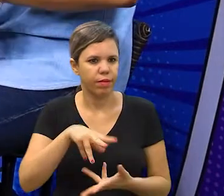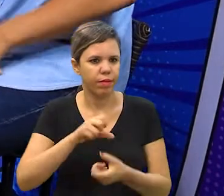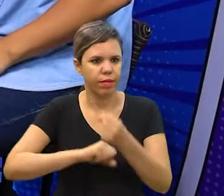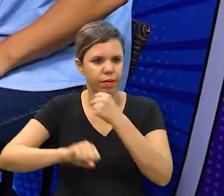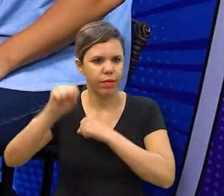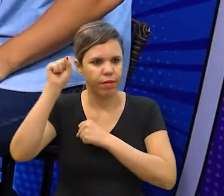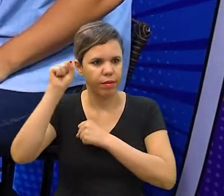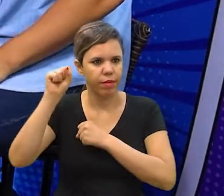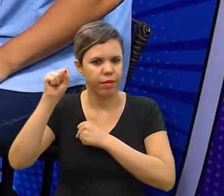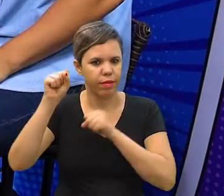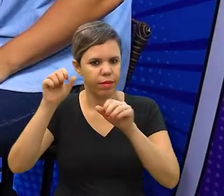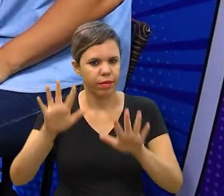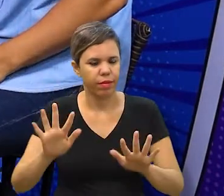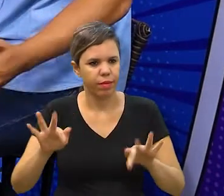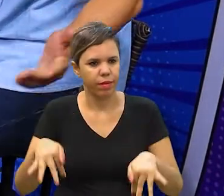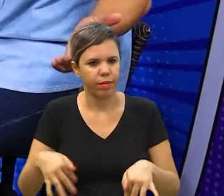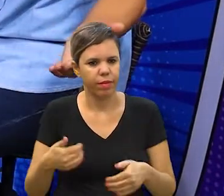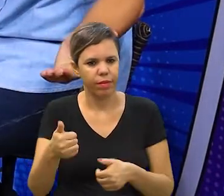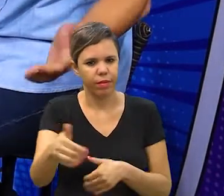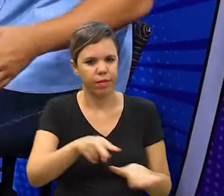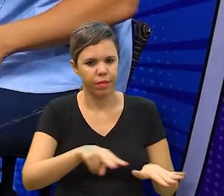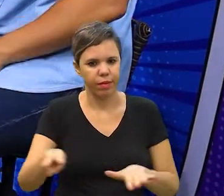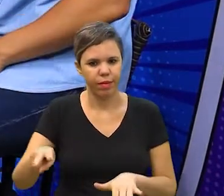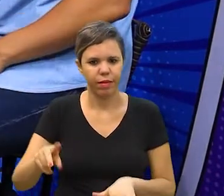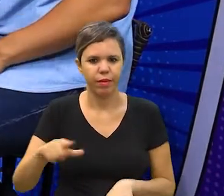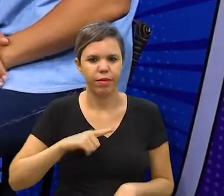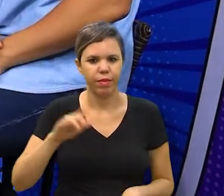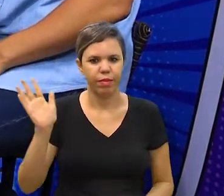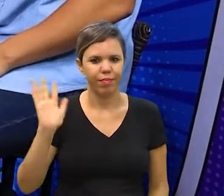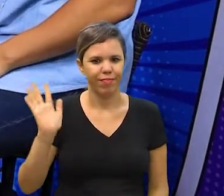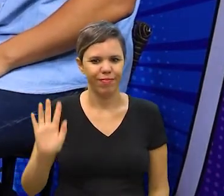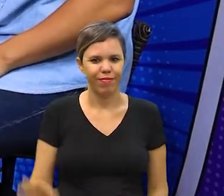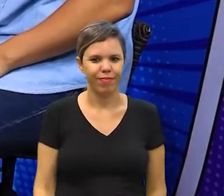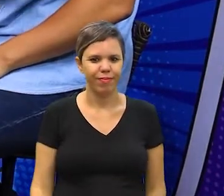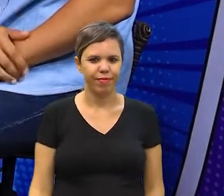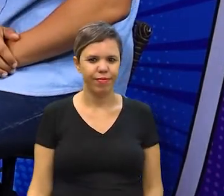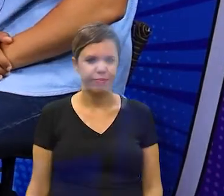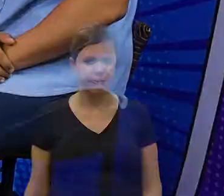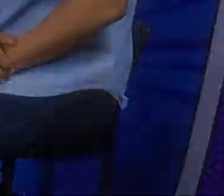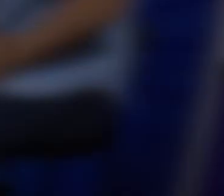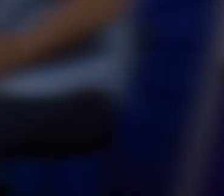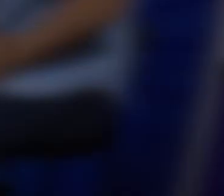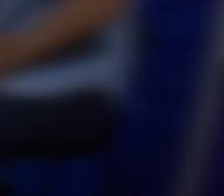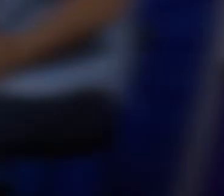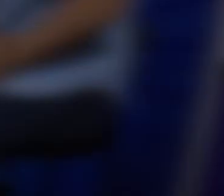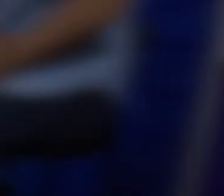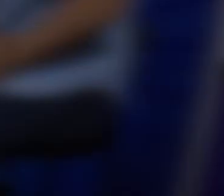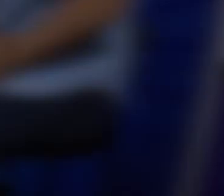Universo Épico. A gente fica por aqui e na próxima semana, claro, tem muito mais. Tchau, tchau.